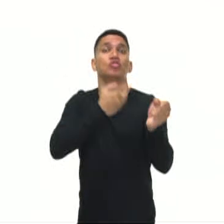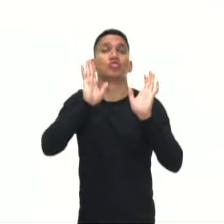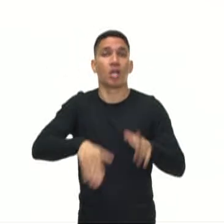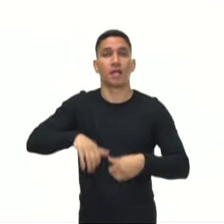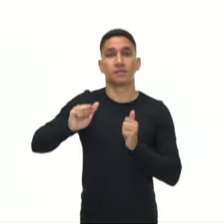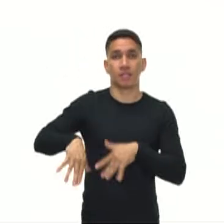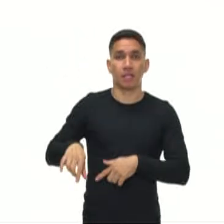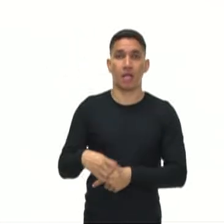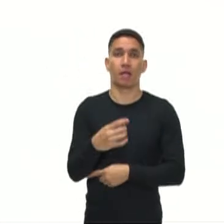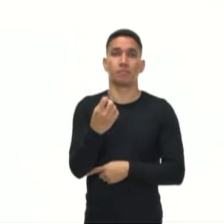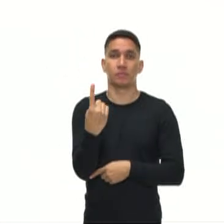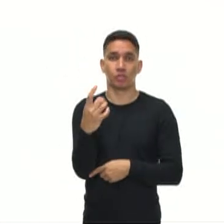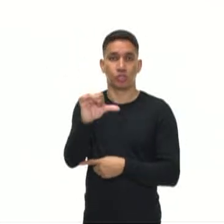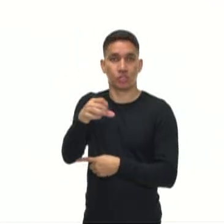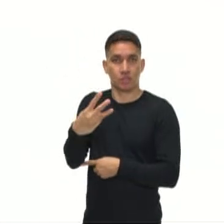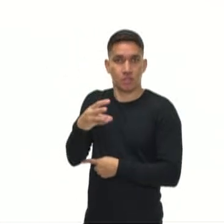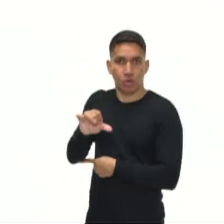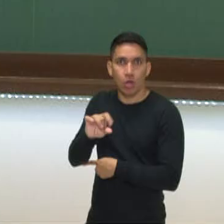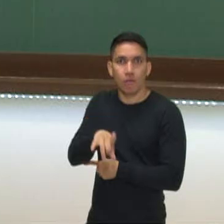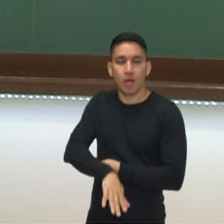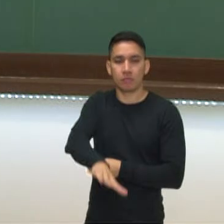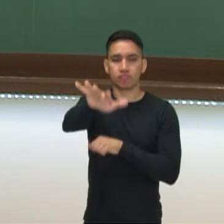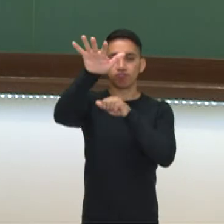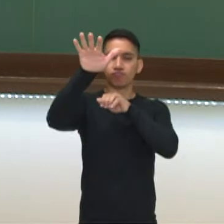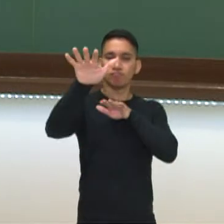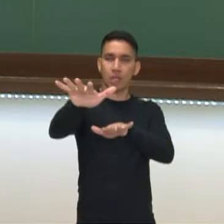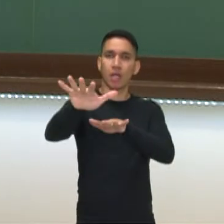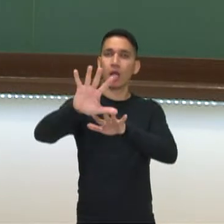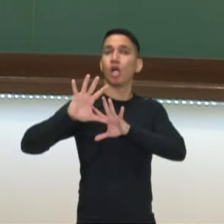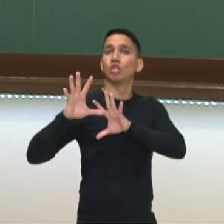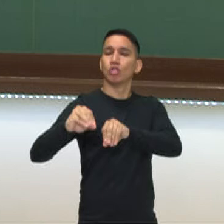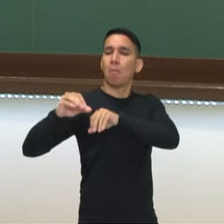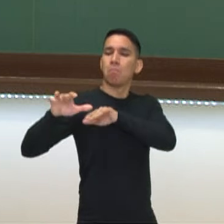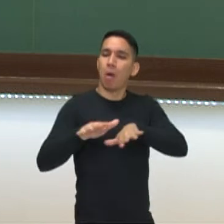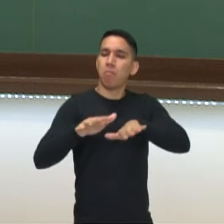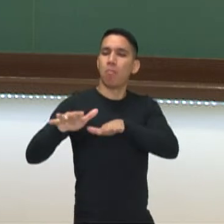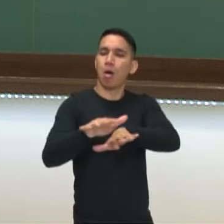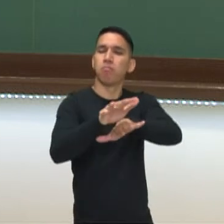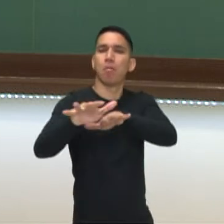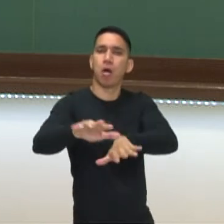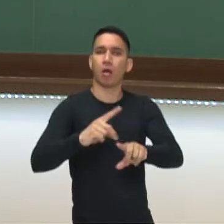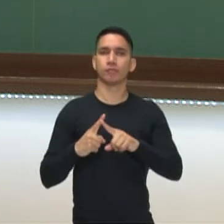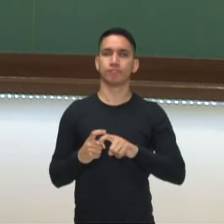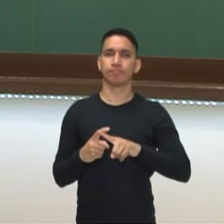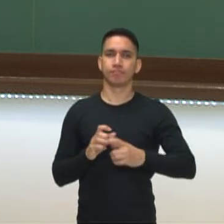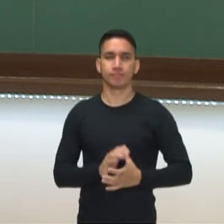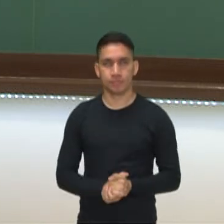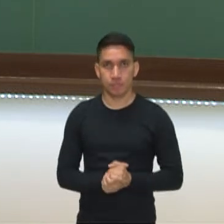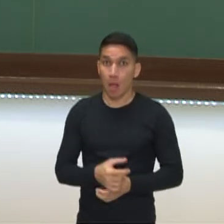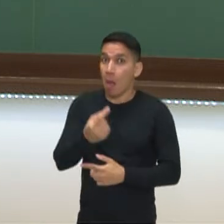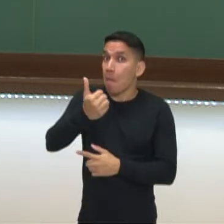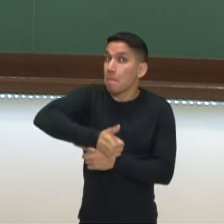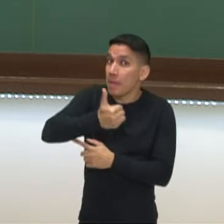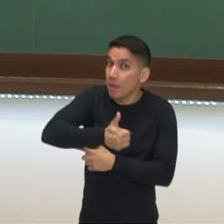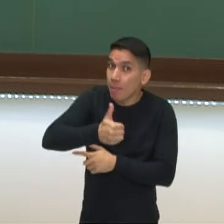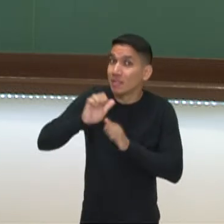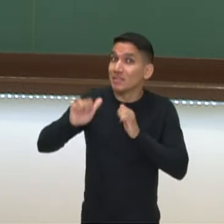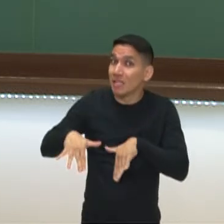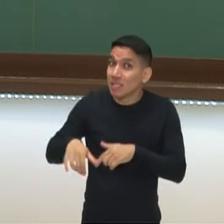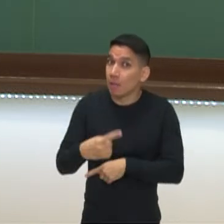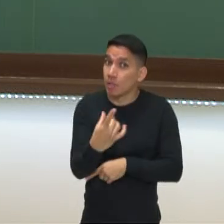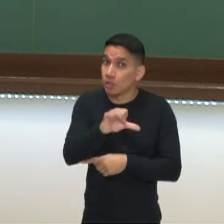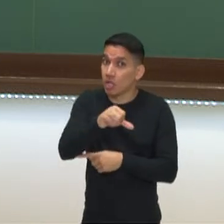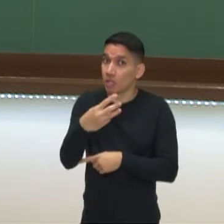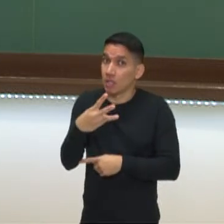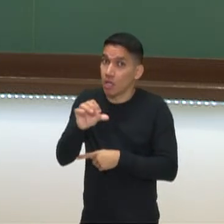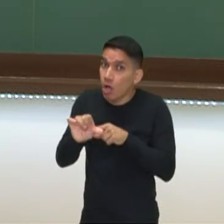de 1939, saudando a passagem de tropas nazistas. 1º de setembro de 1939, a